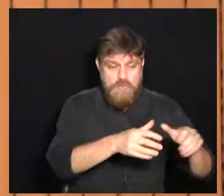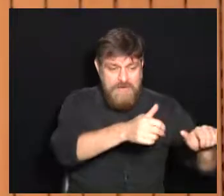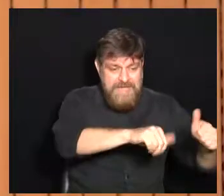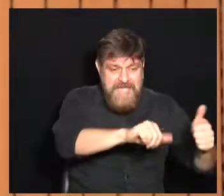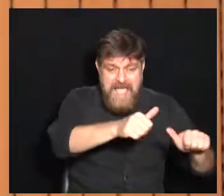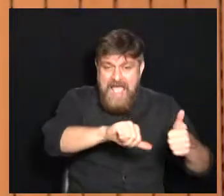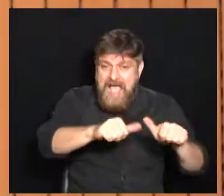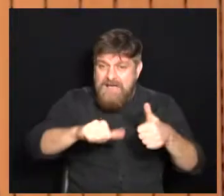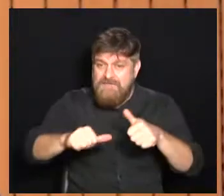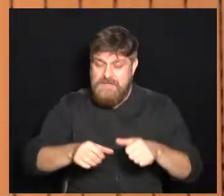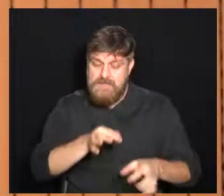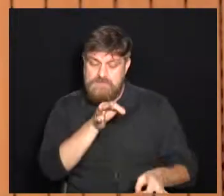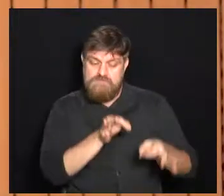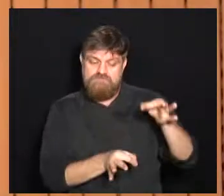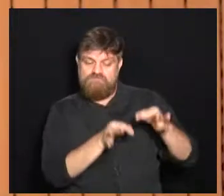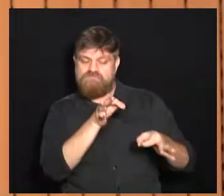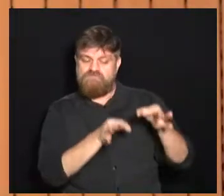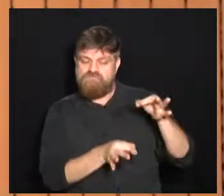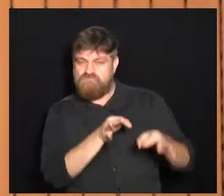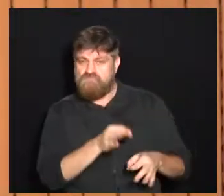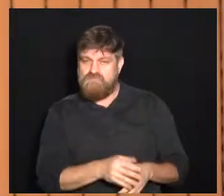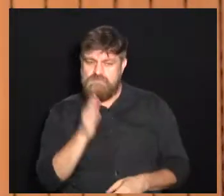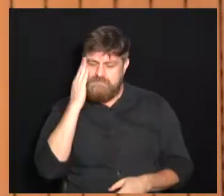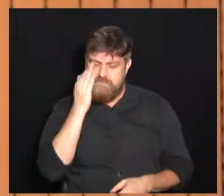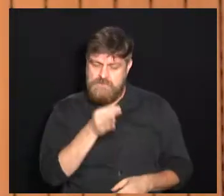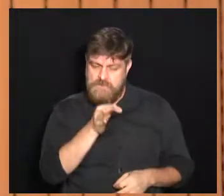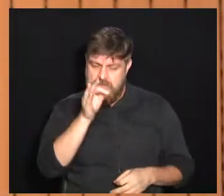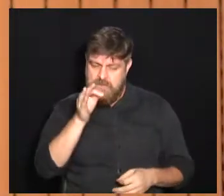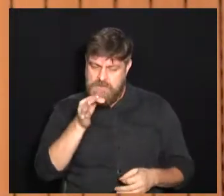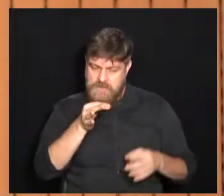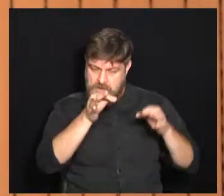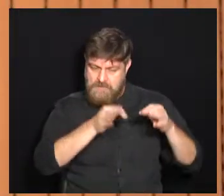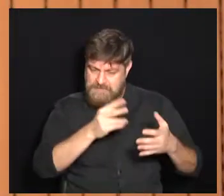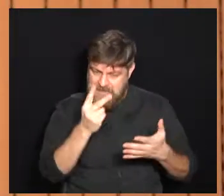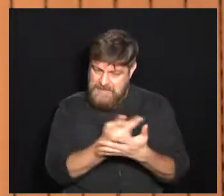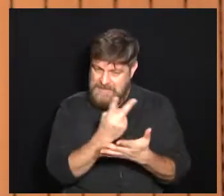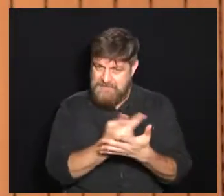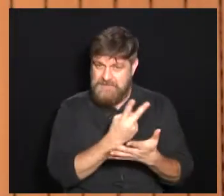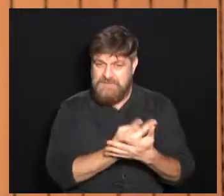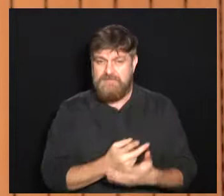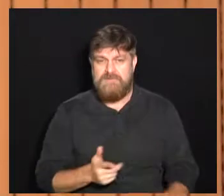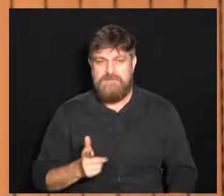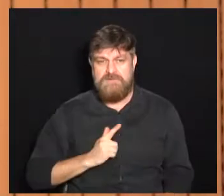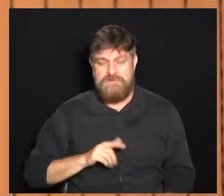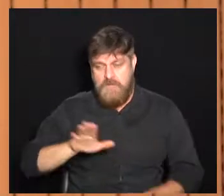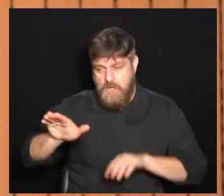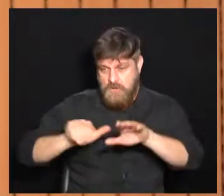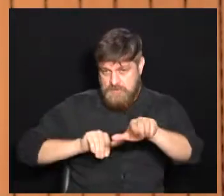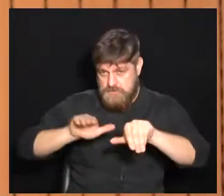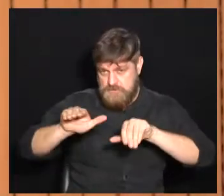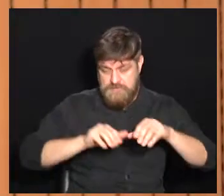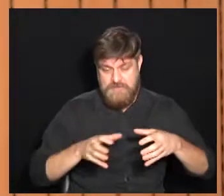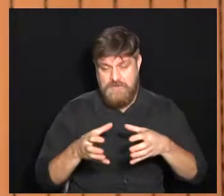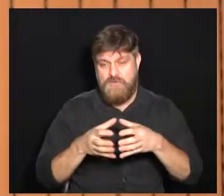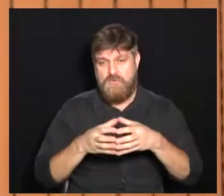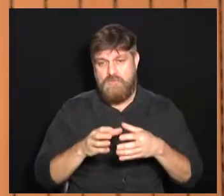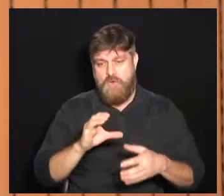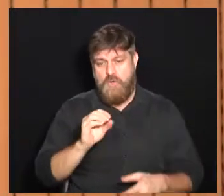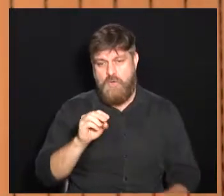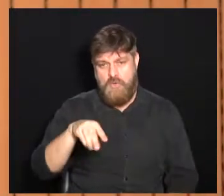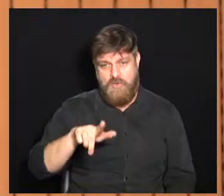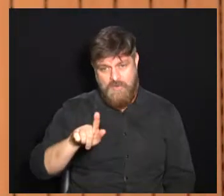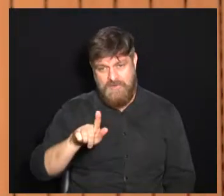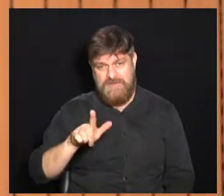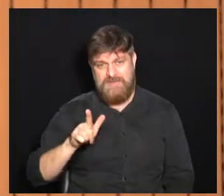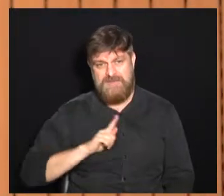avalia, que julga, o processo seletivo, o chamamento das OS, ela